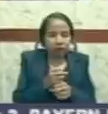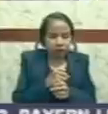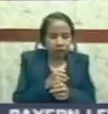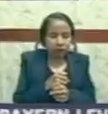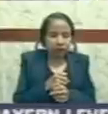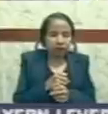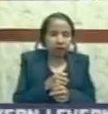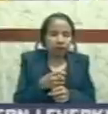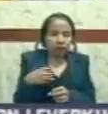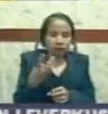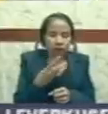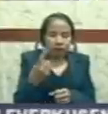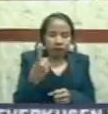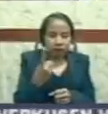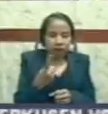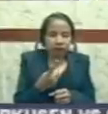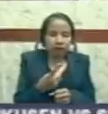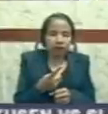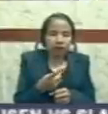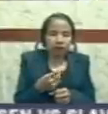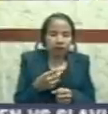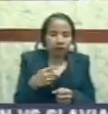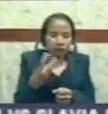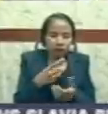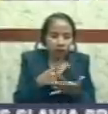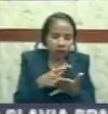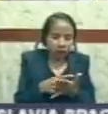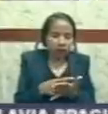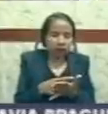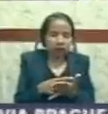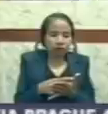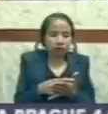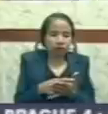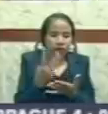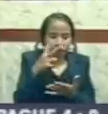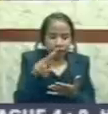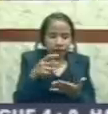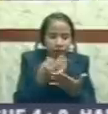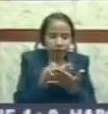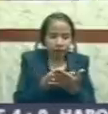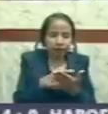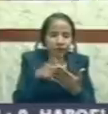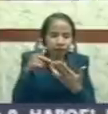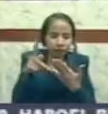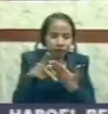minha defende a minha proposta, né? Também hoje não ainda canta itahare ba por orçamento por programa